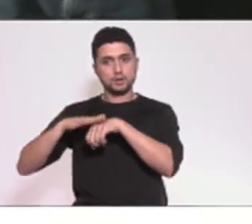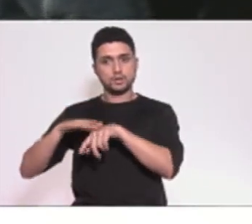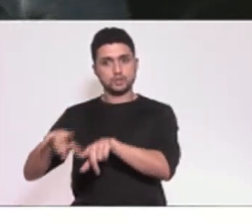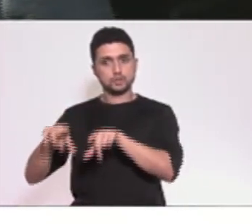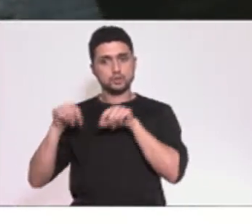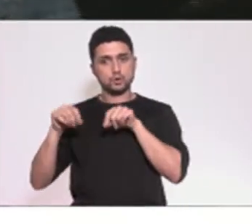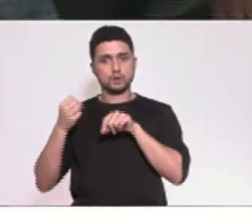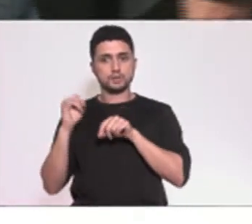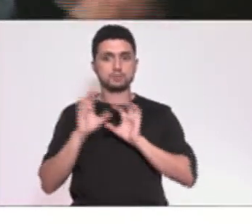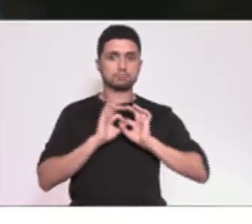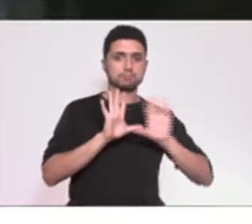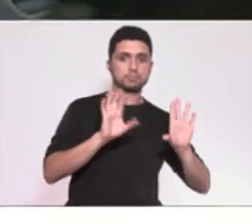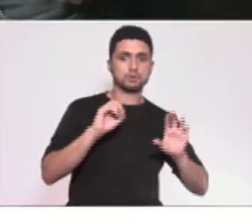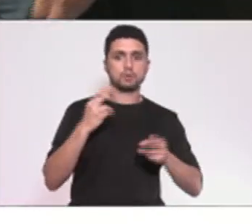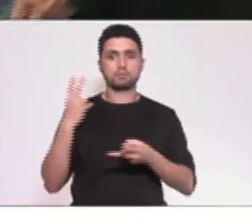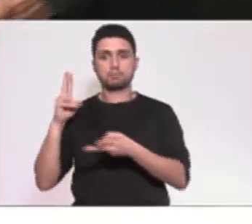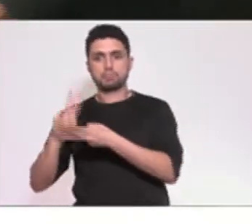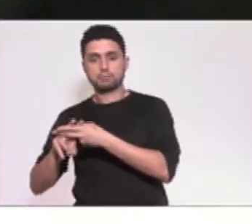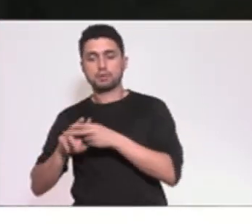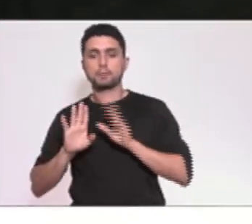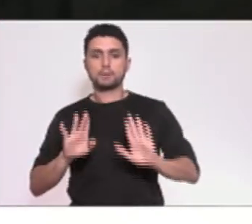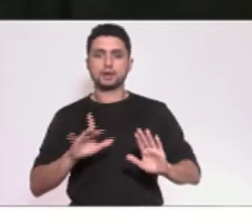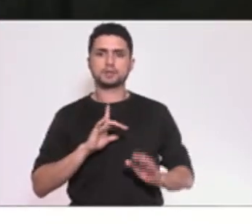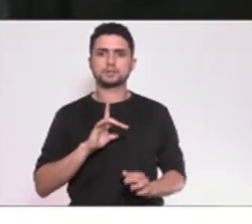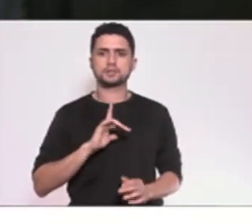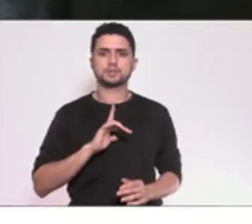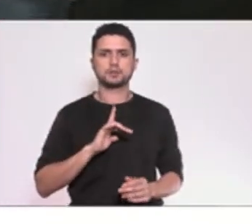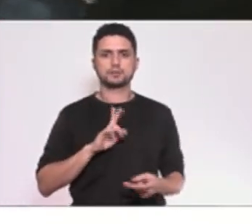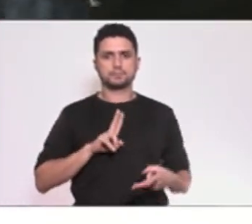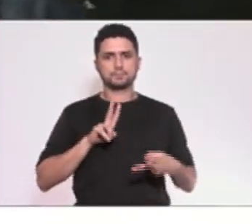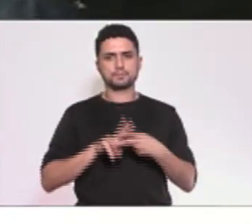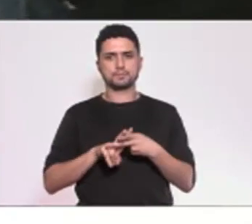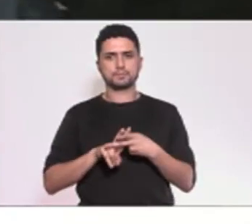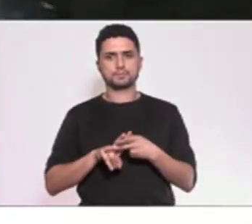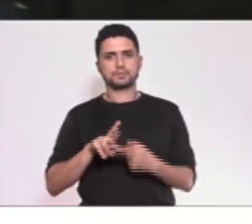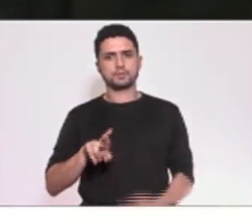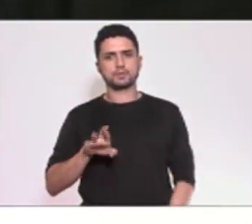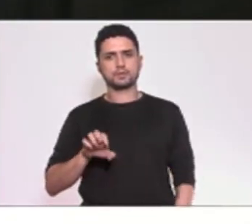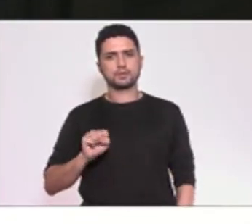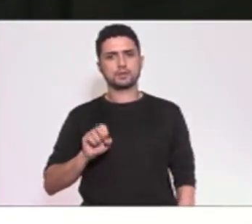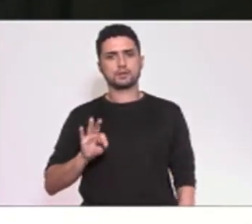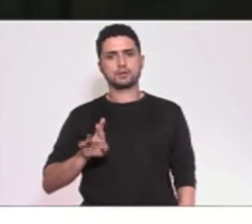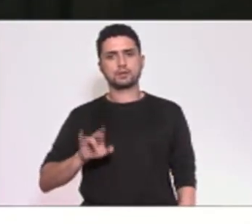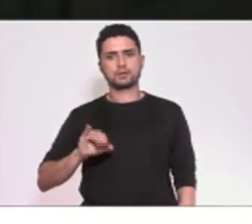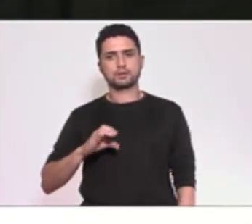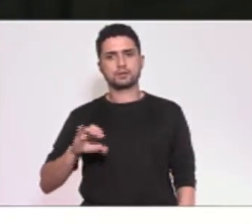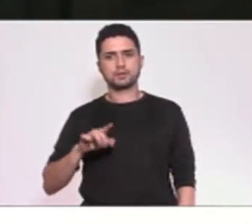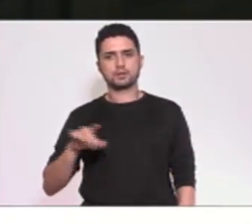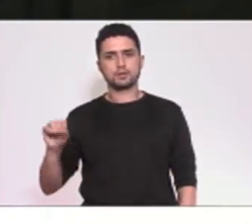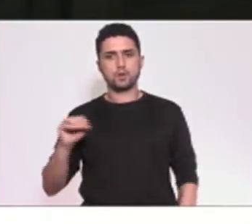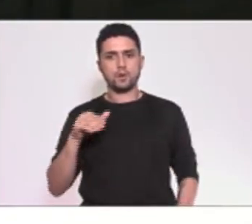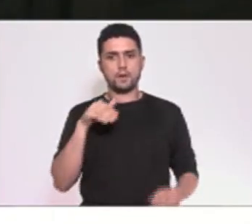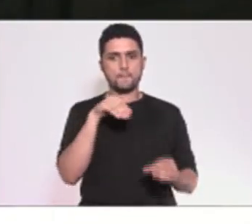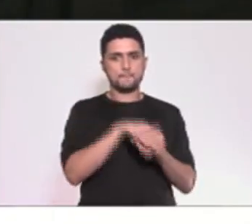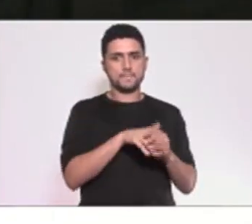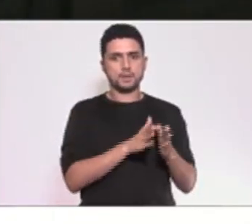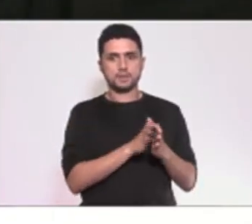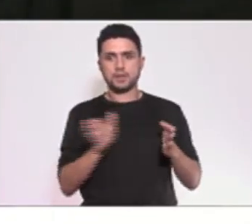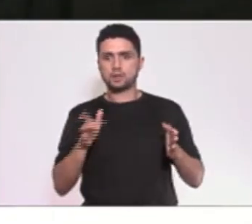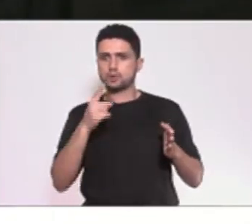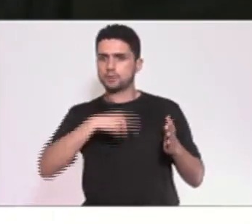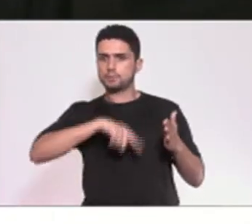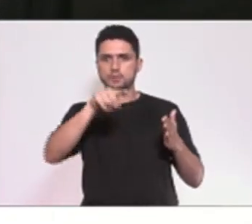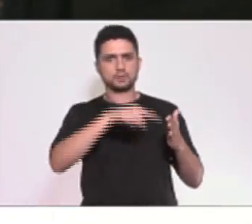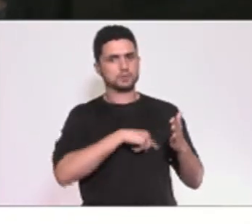revoga, mas com a medida restritiva de impedimento do mandato, até que se